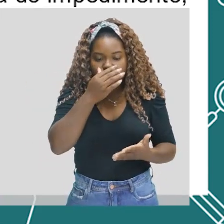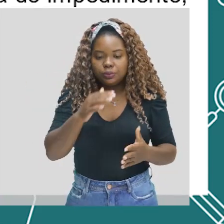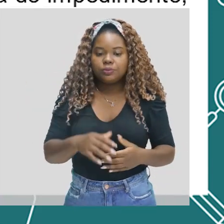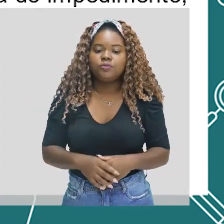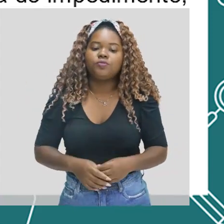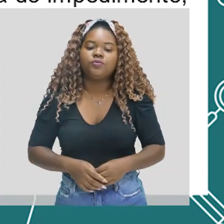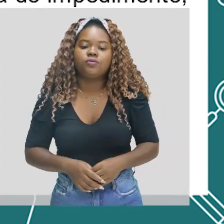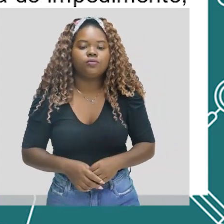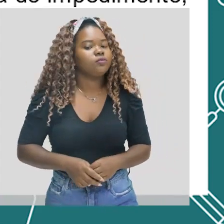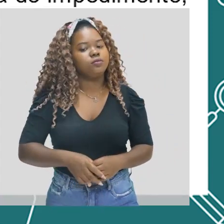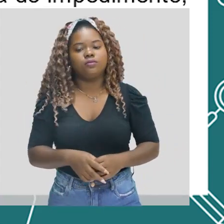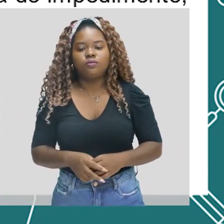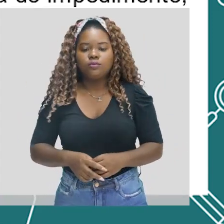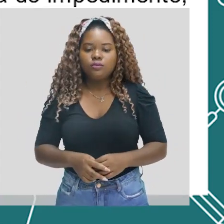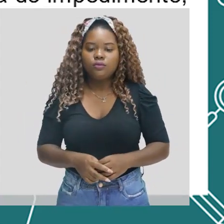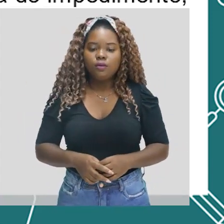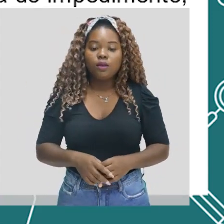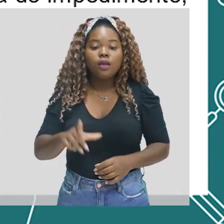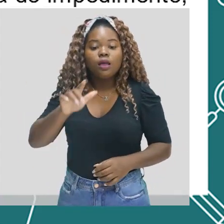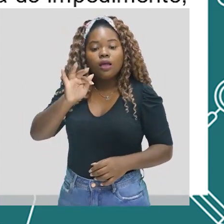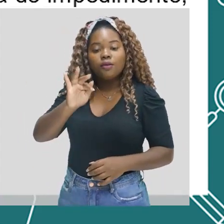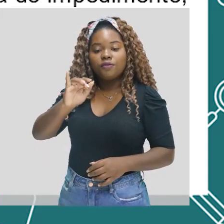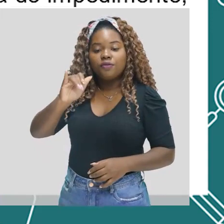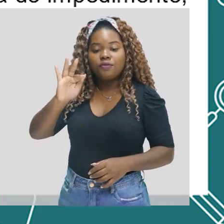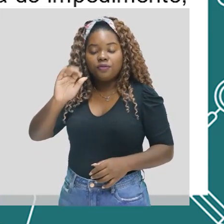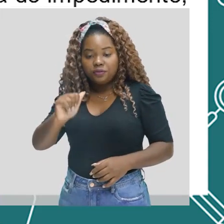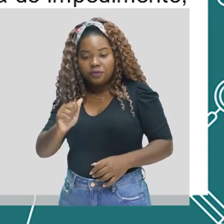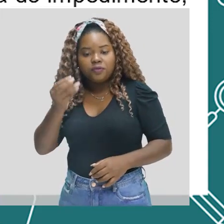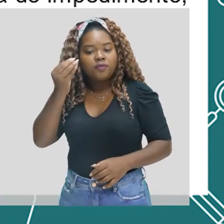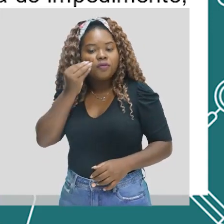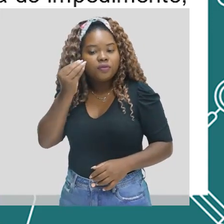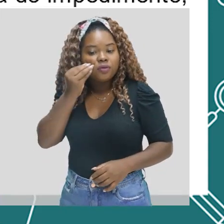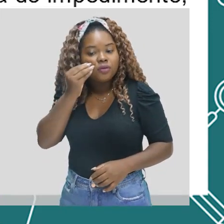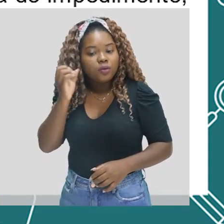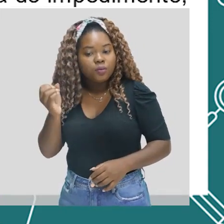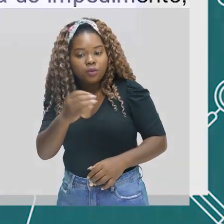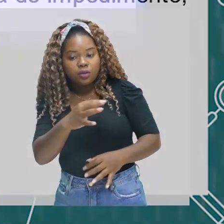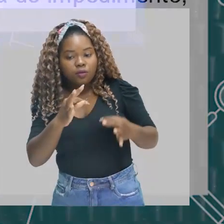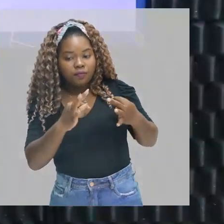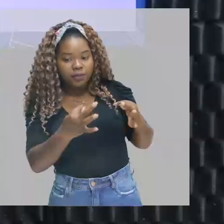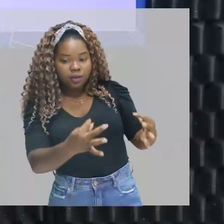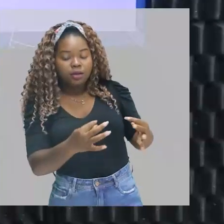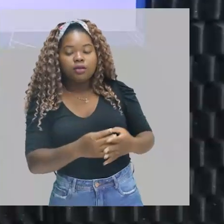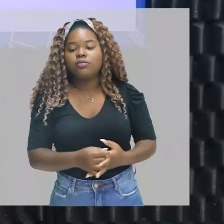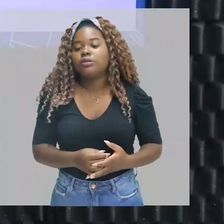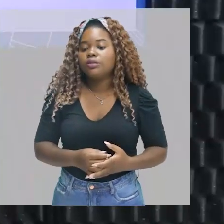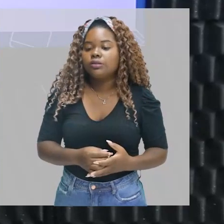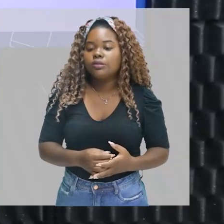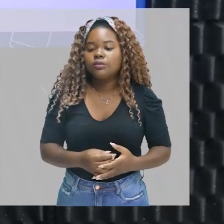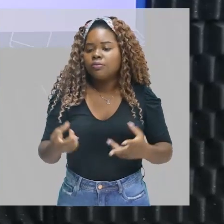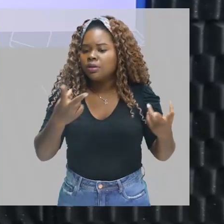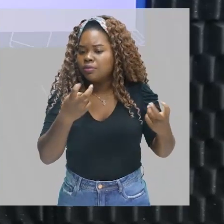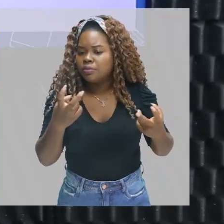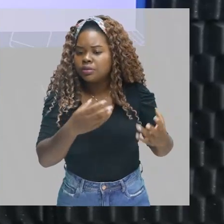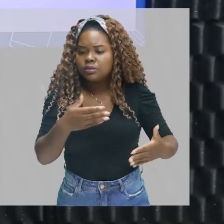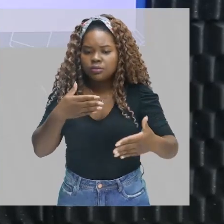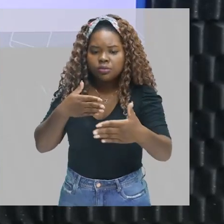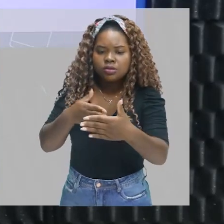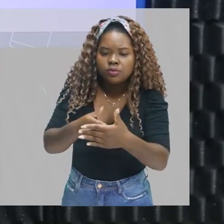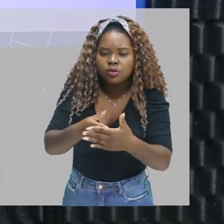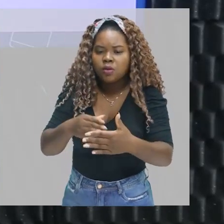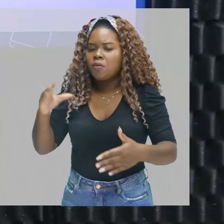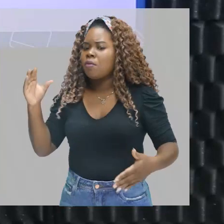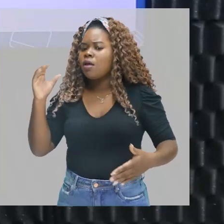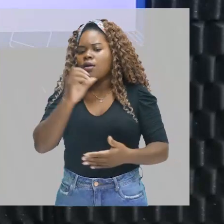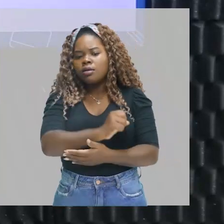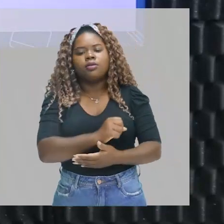passa. A FIFA vai testar uma nova tecnologia para identificar impedimentos com mais rapidez